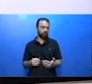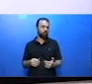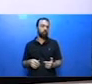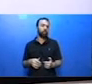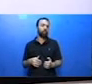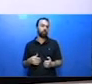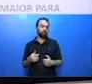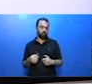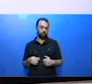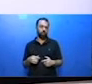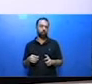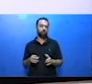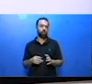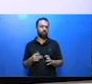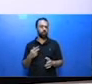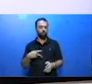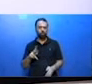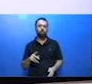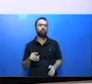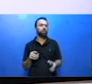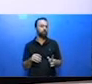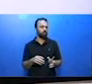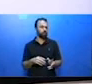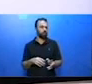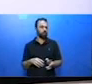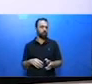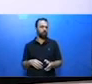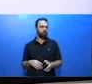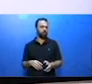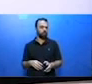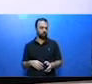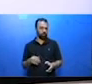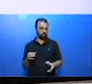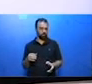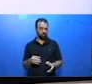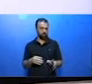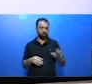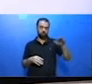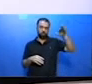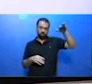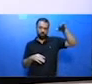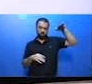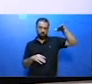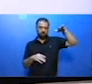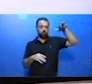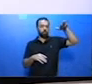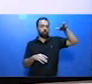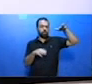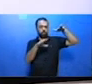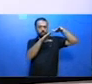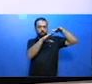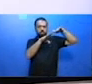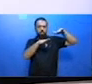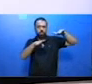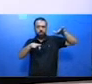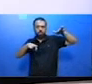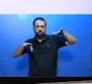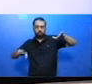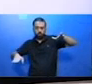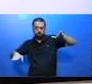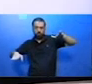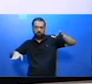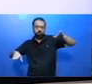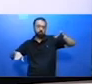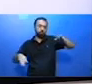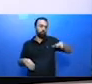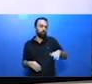outra possibilidade para essa atividade. A ordem decrescente, eu saio do maior e chego no